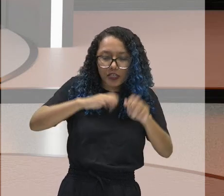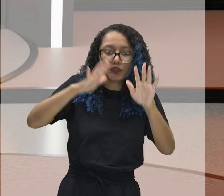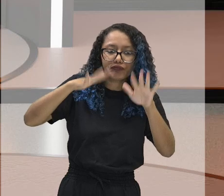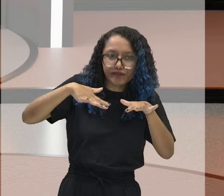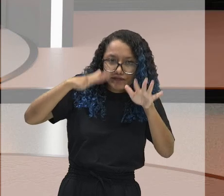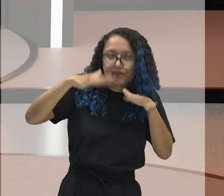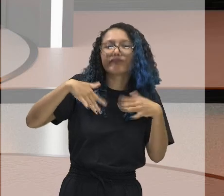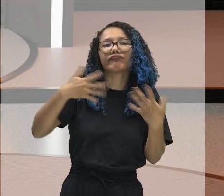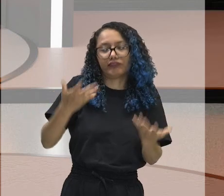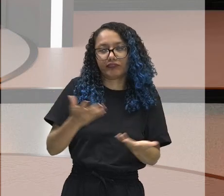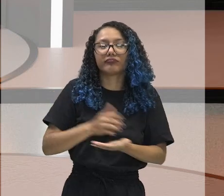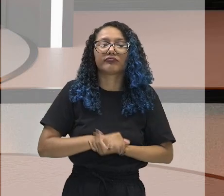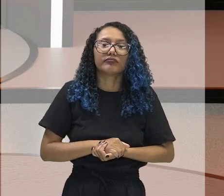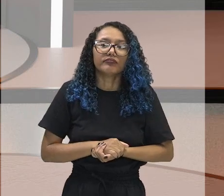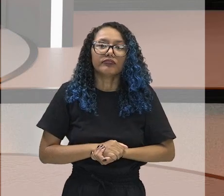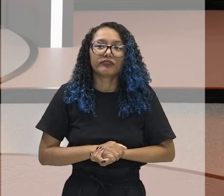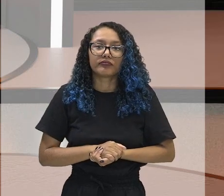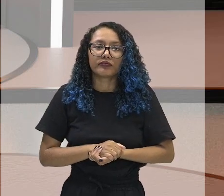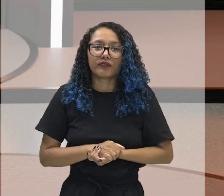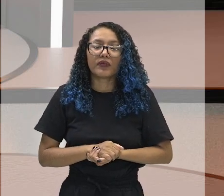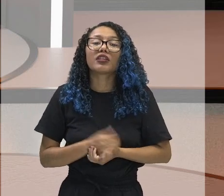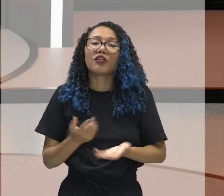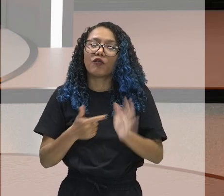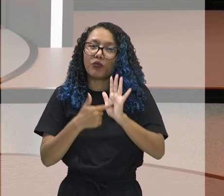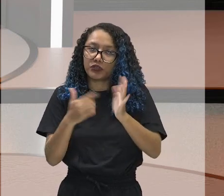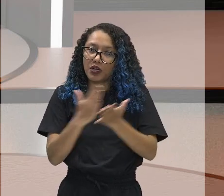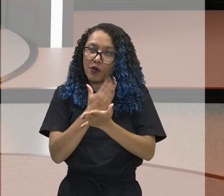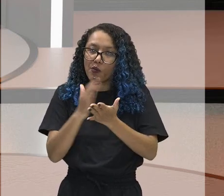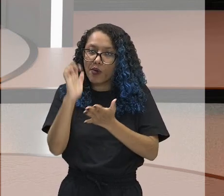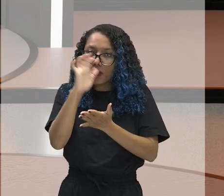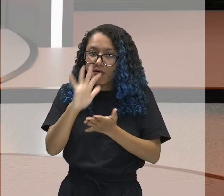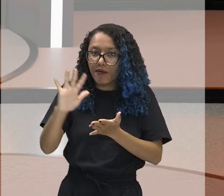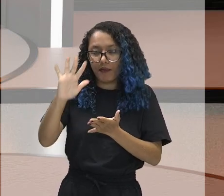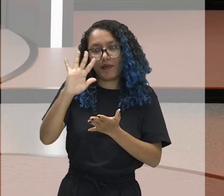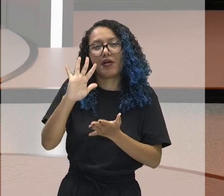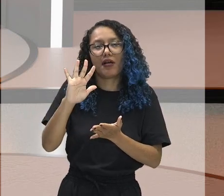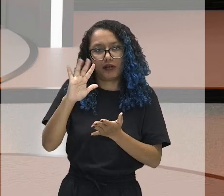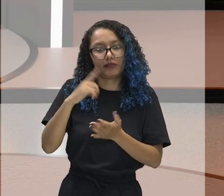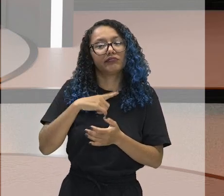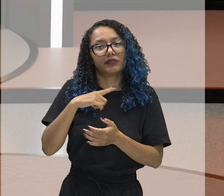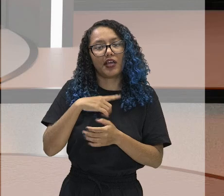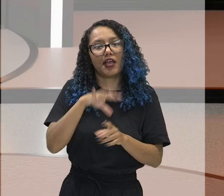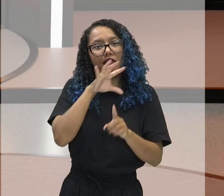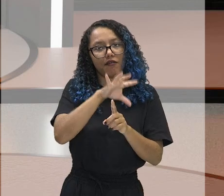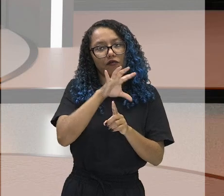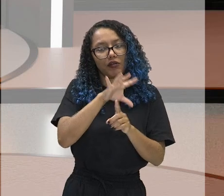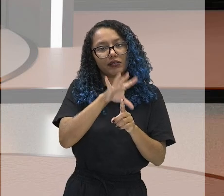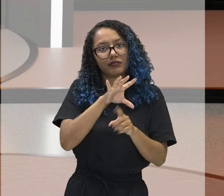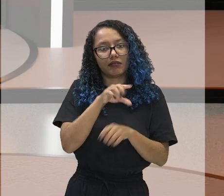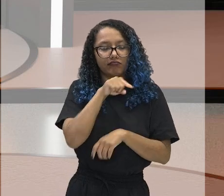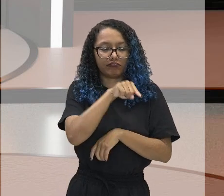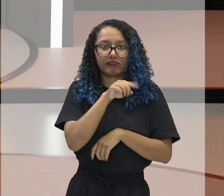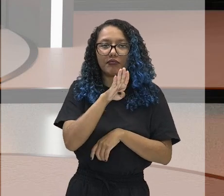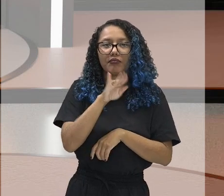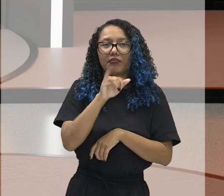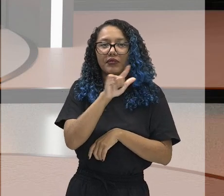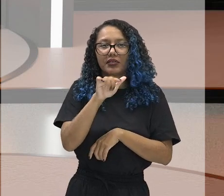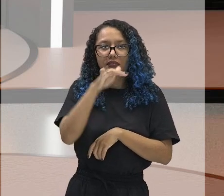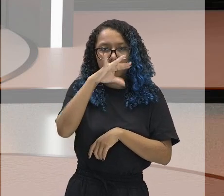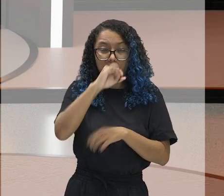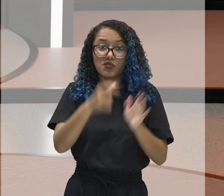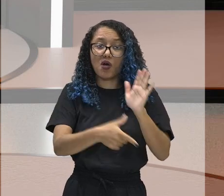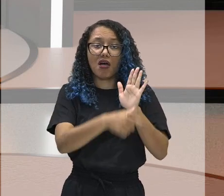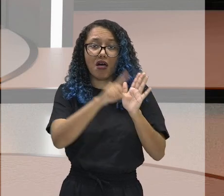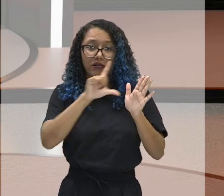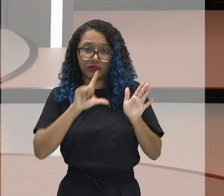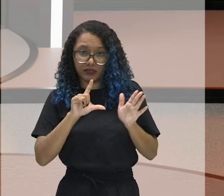gente, algumas imagens que são também de influência bizâncio antes dessa iconoclastia, que ali